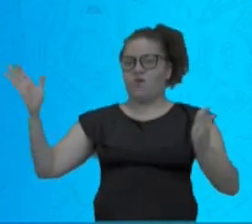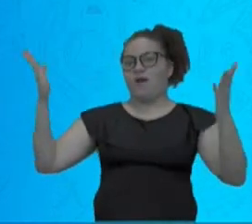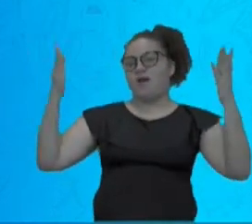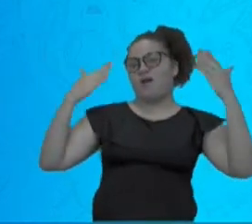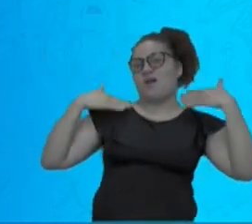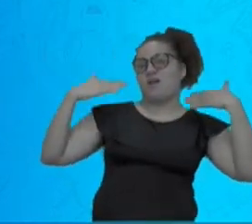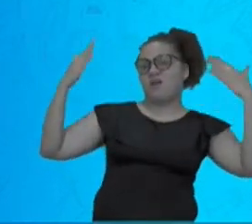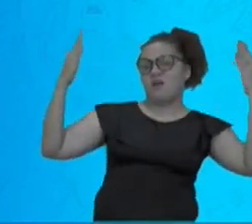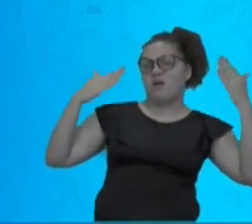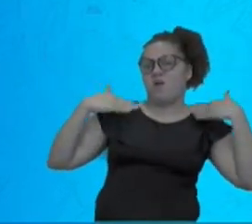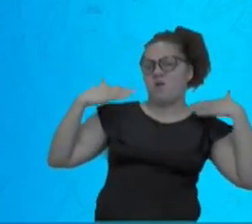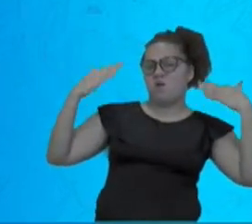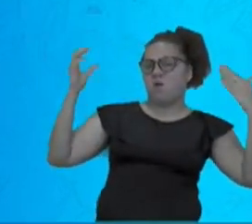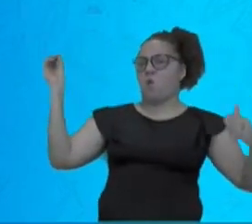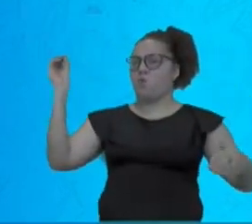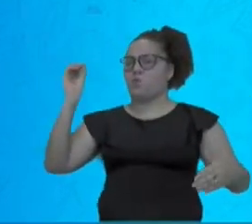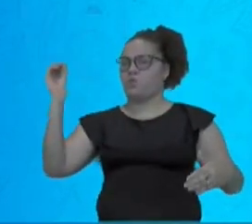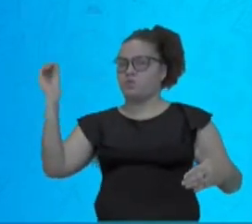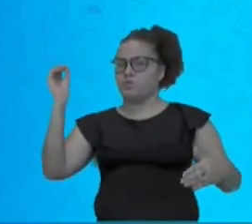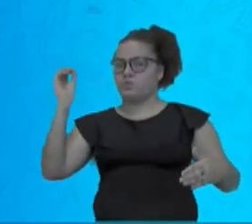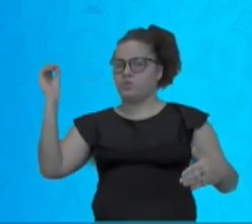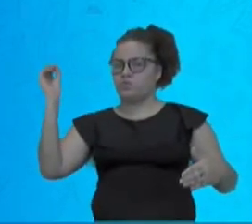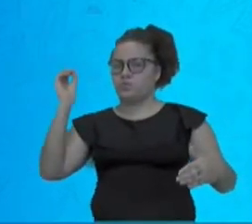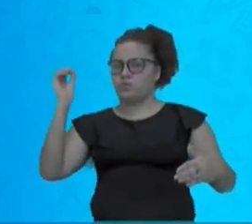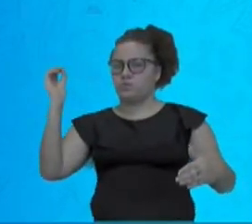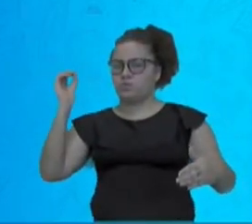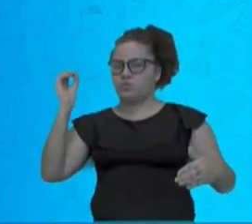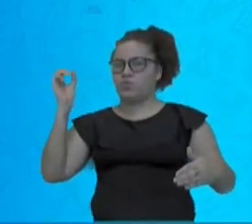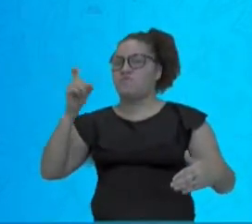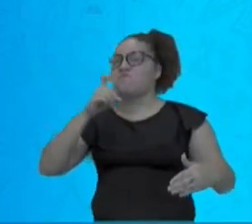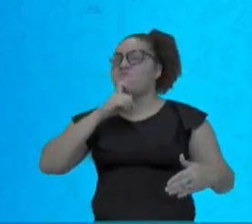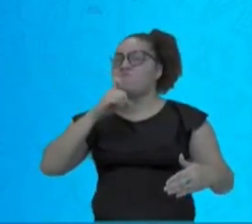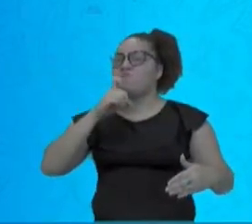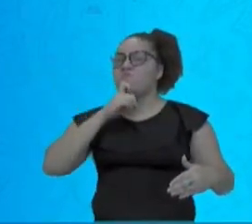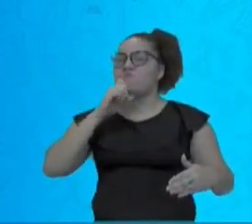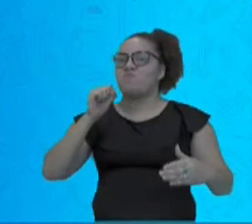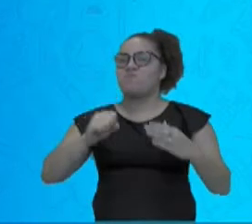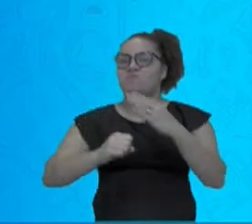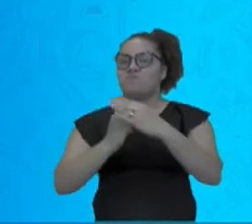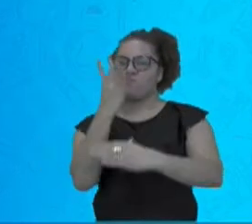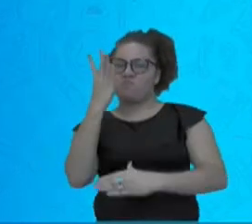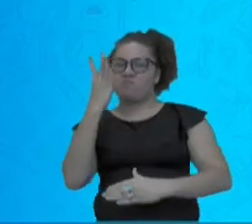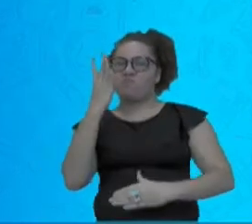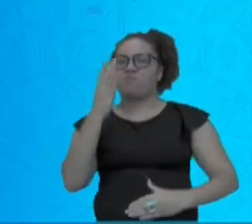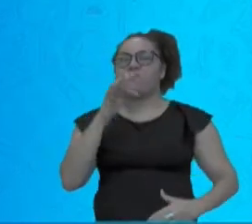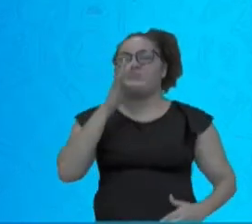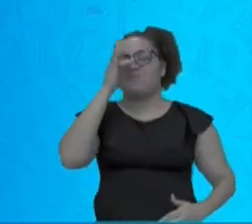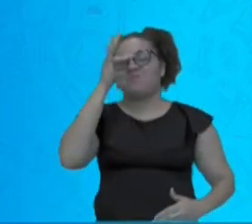verão, outono, inverno, primavera. E o